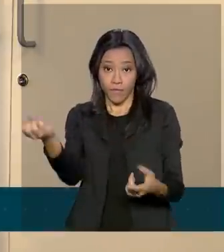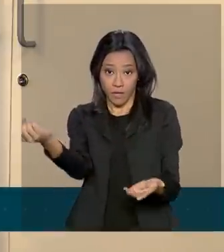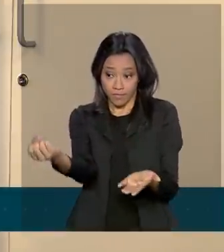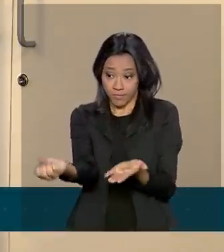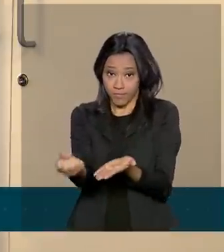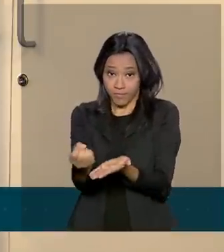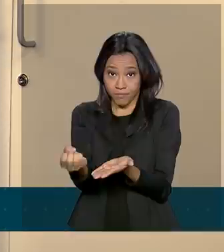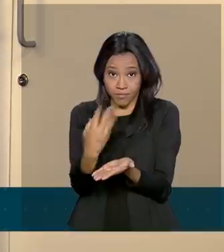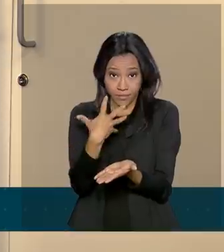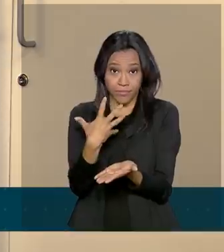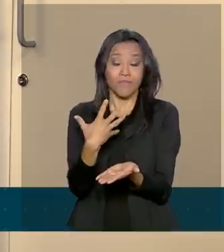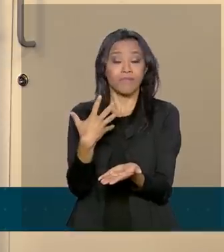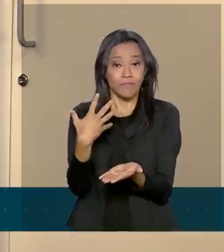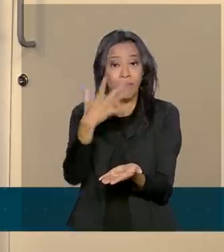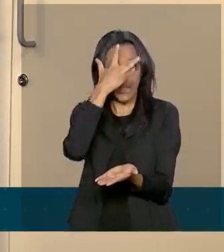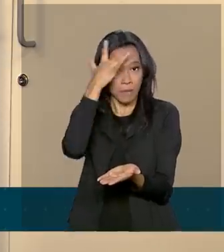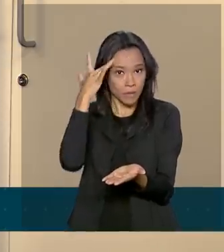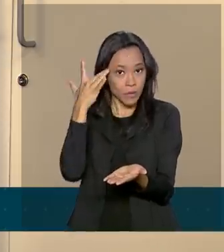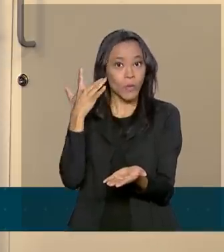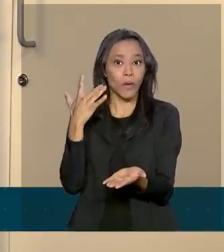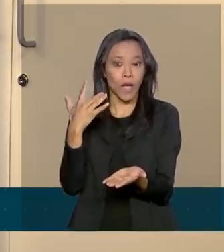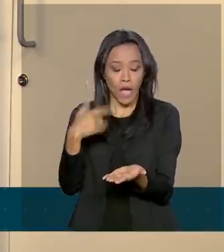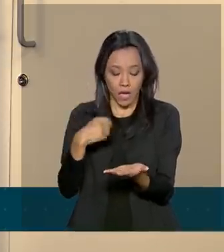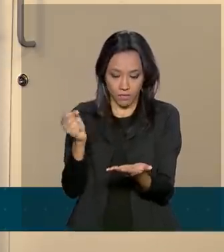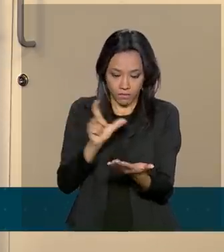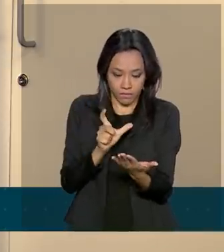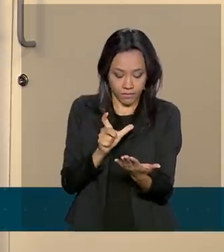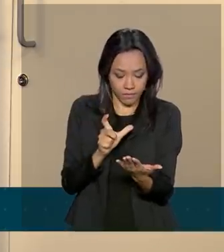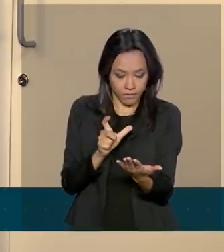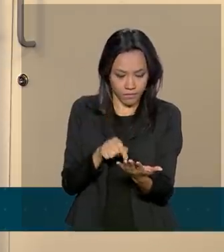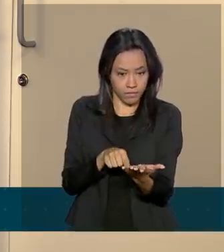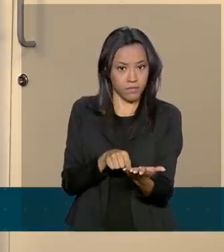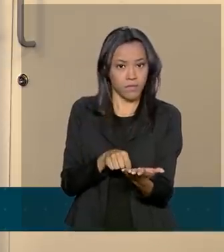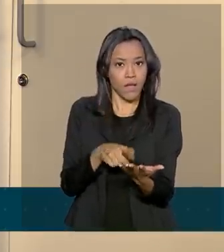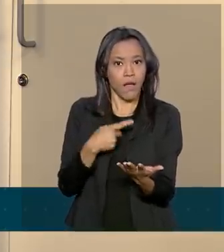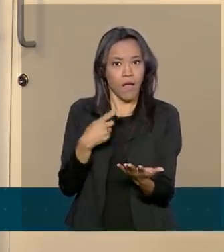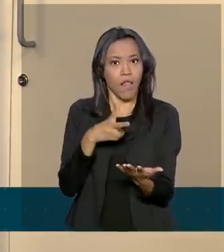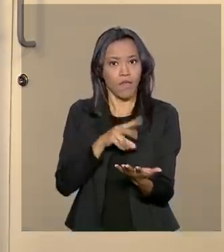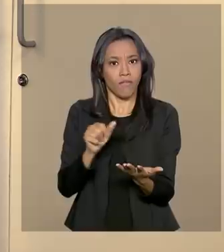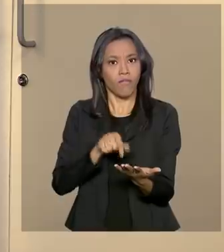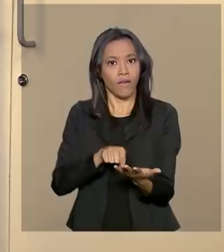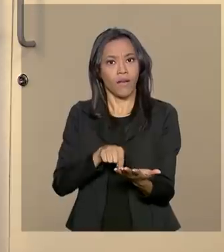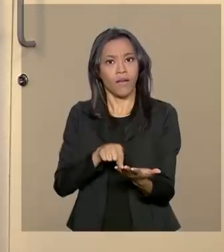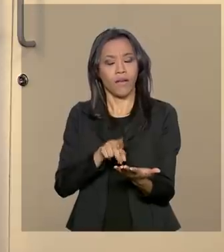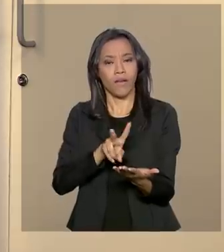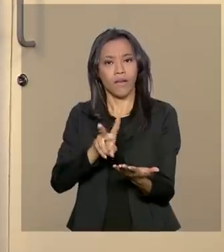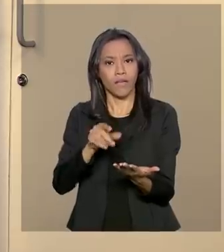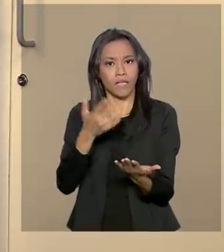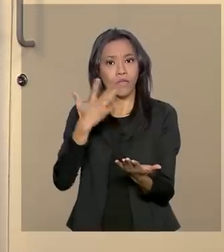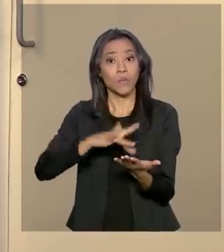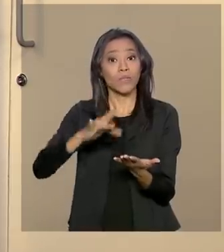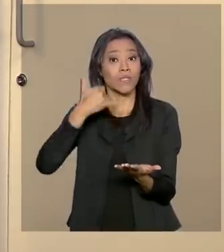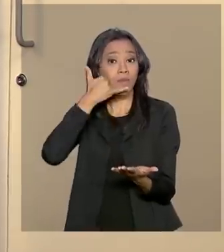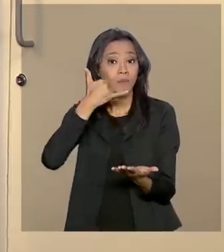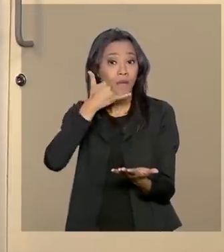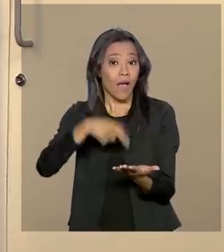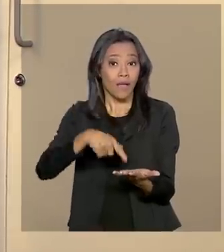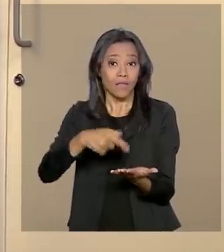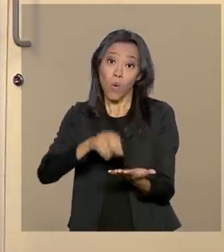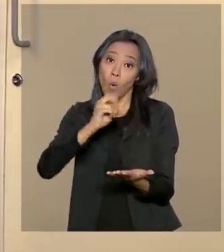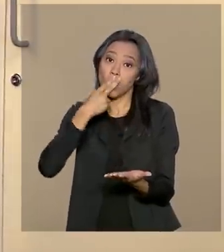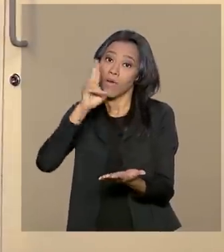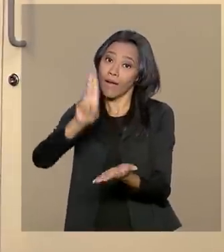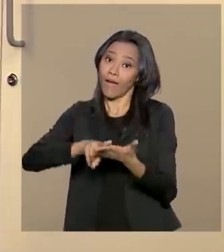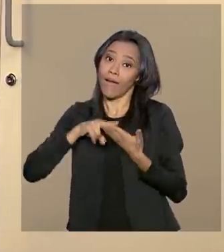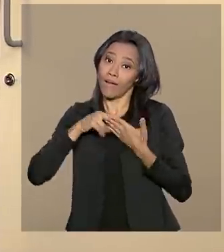diretamente não consumidor ele vai ser cientificado afinal vai pular um pouco na tela do celular dele alguma coisa